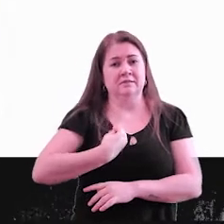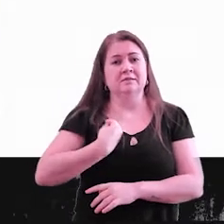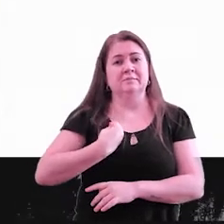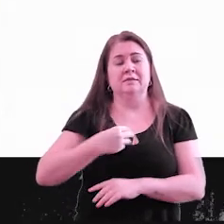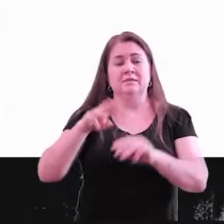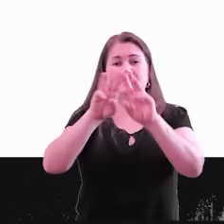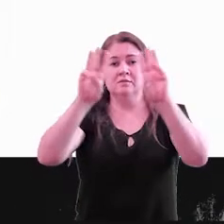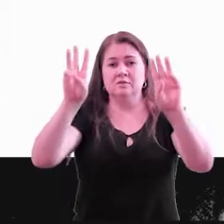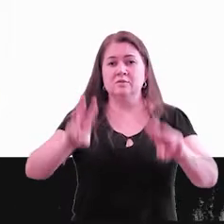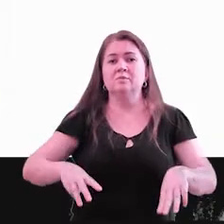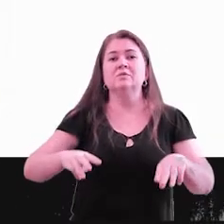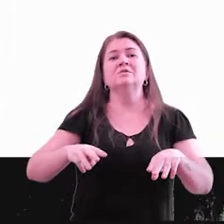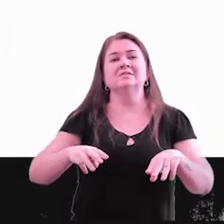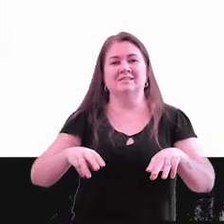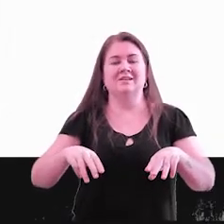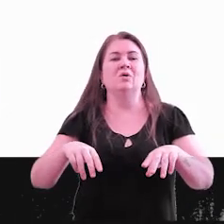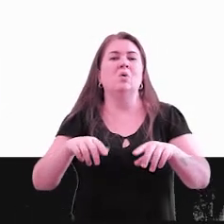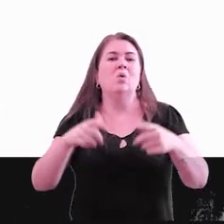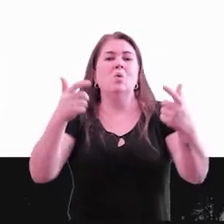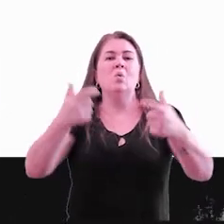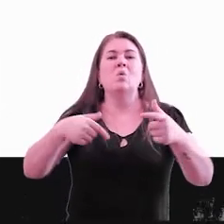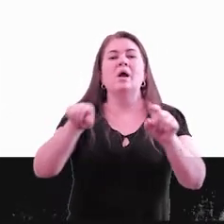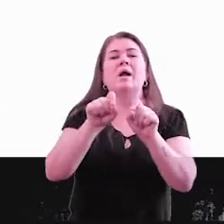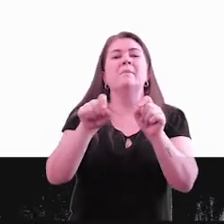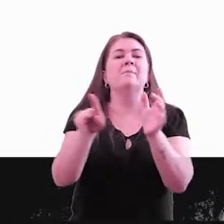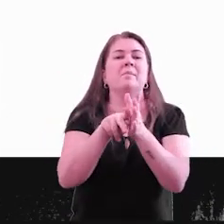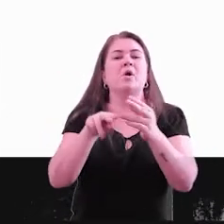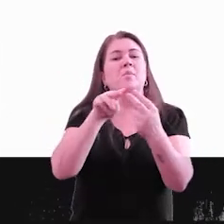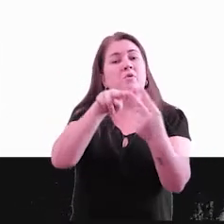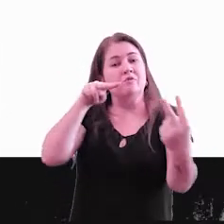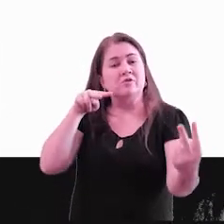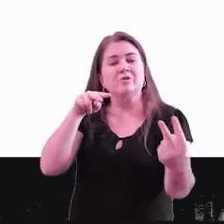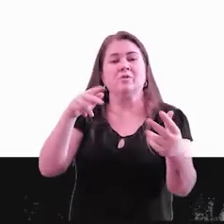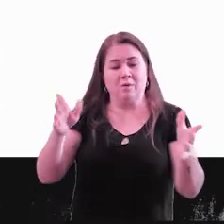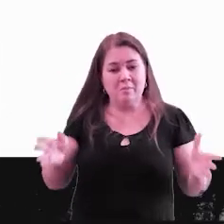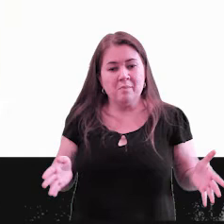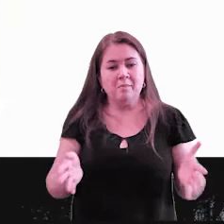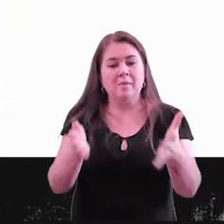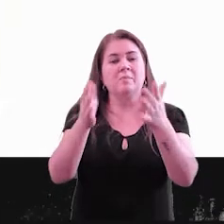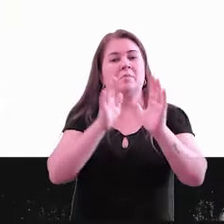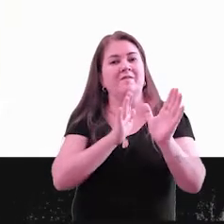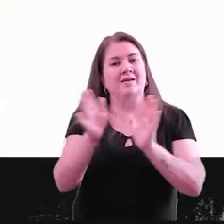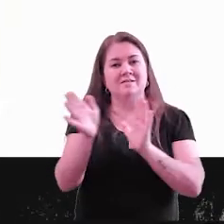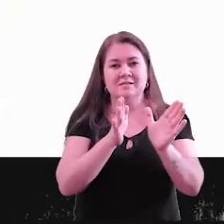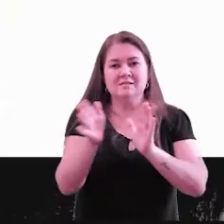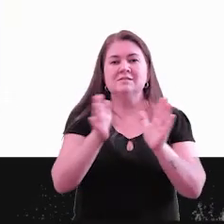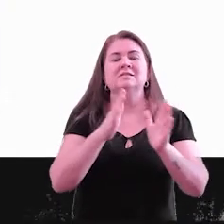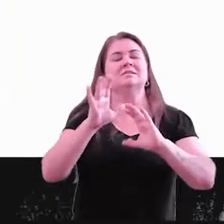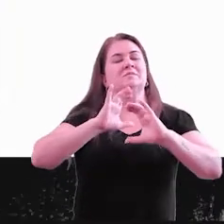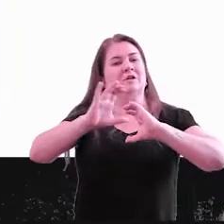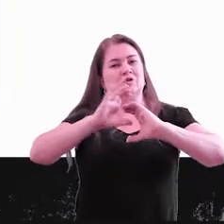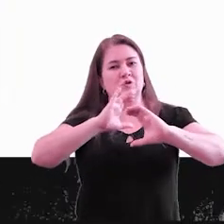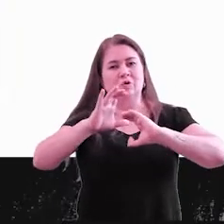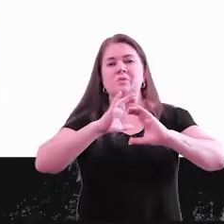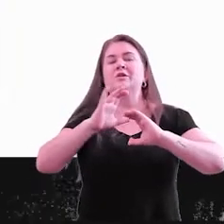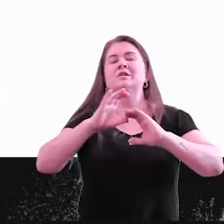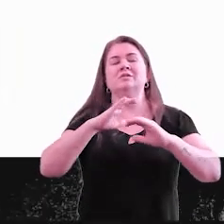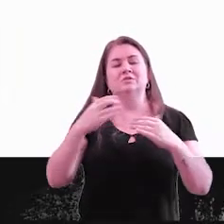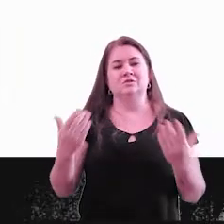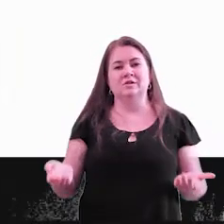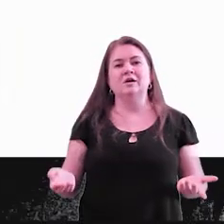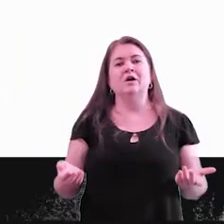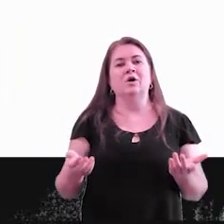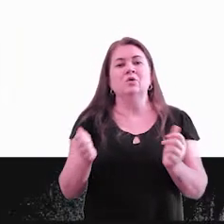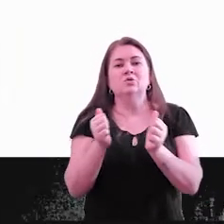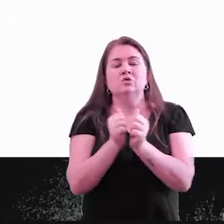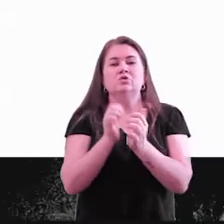essa acessibilidade comunicacional a partir de alguns dos pressupostos que foram colocados. Então, como é que a gente poderia promover